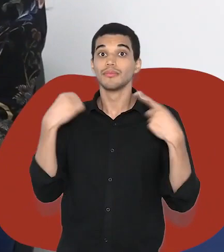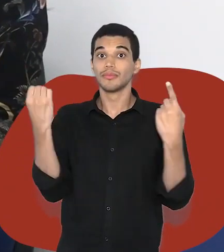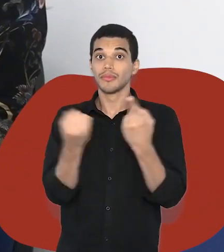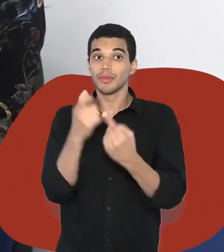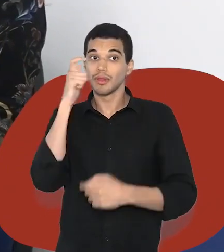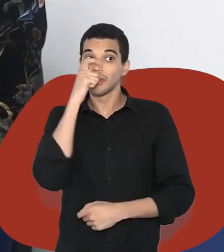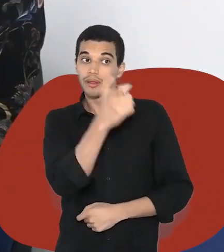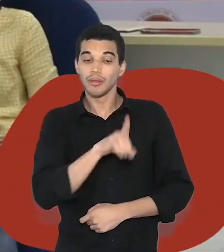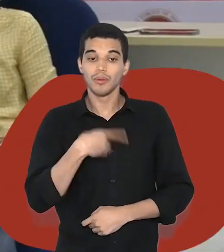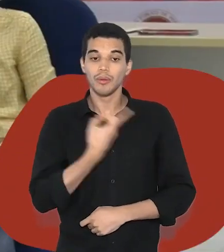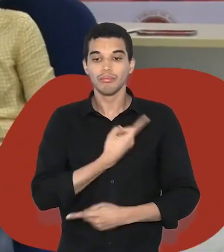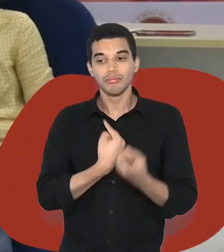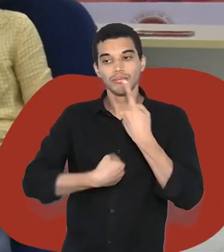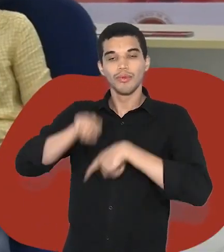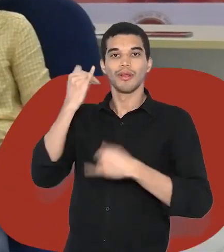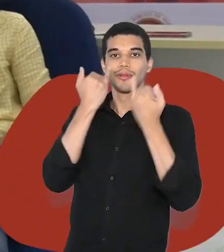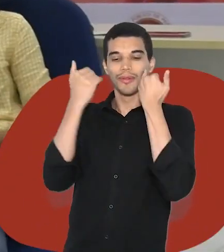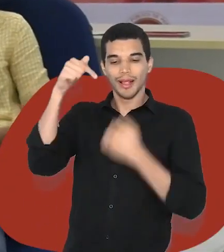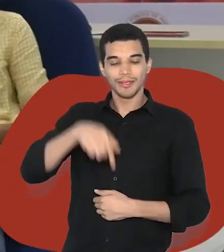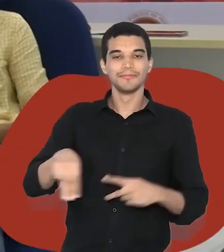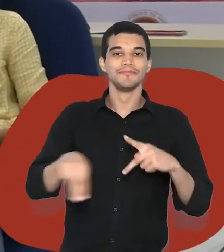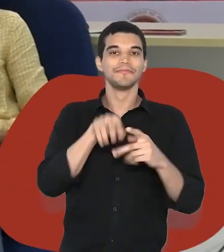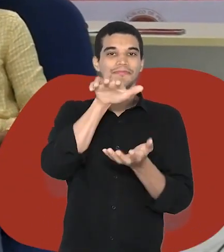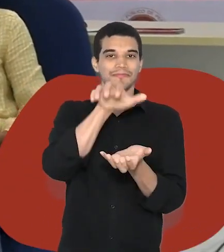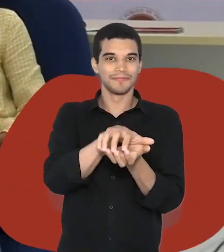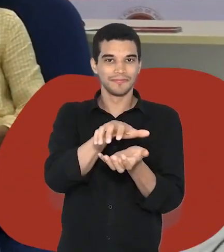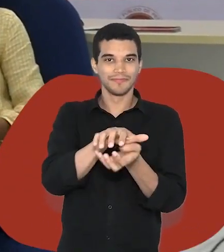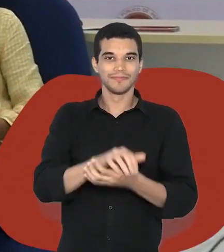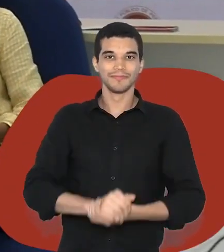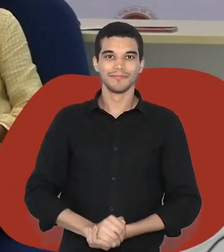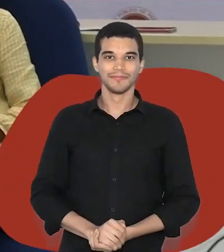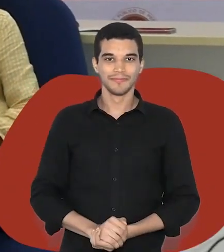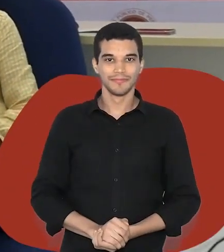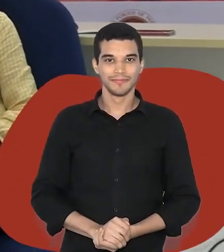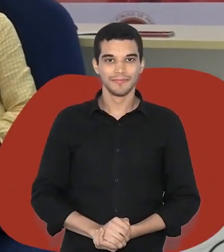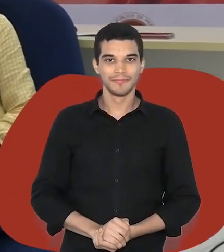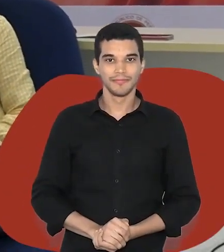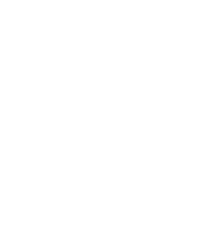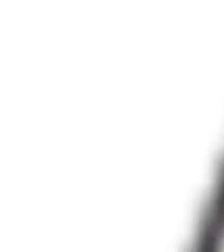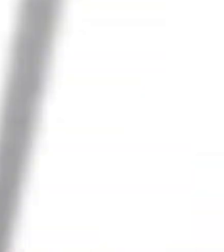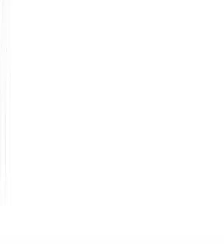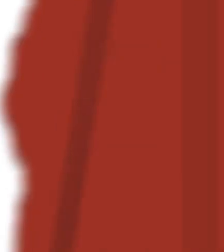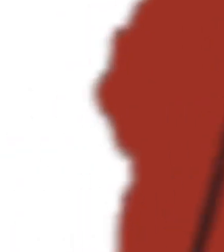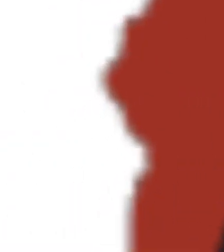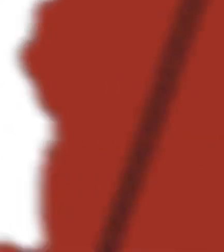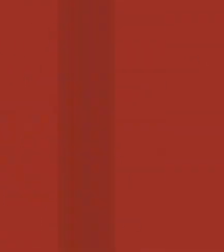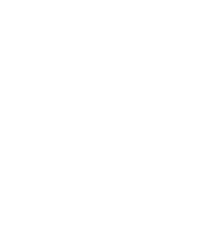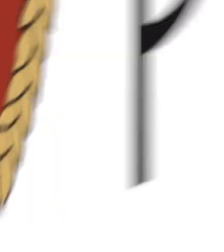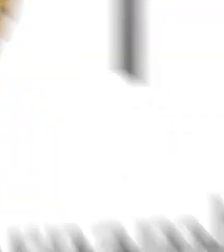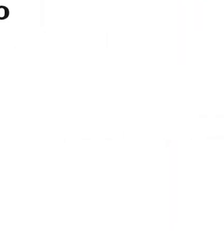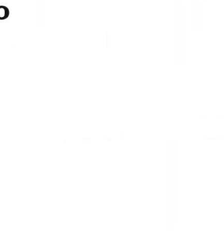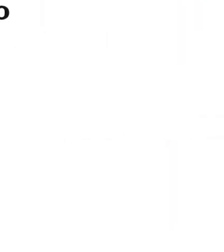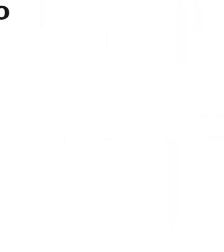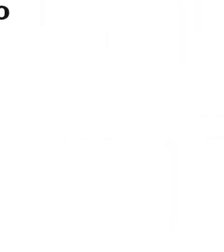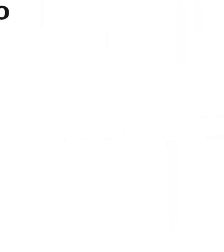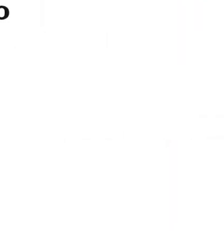youtube.com/tvmppe. Afinal, o que é de interesse público é notícia no MPPE. Ministério Público de Pernambuco.